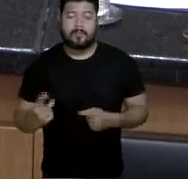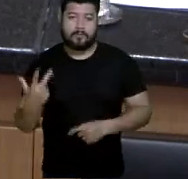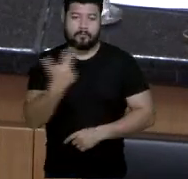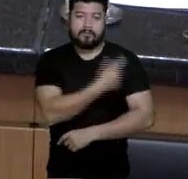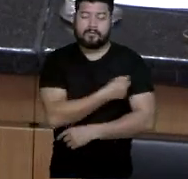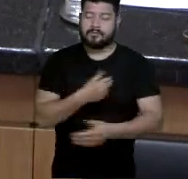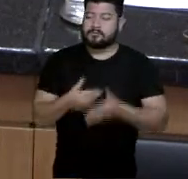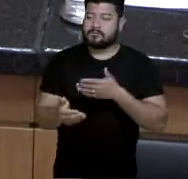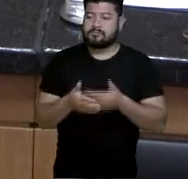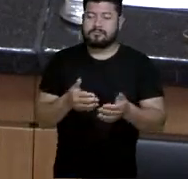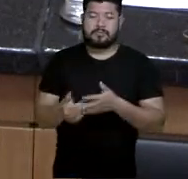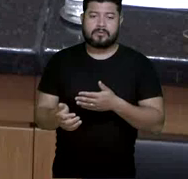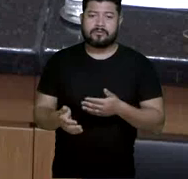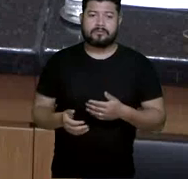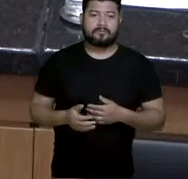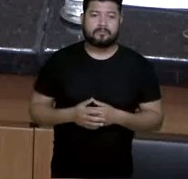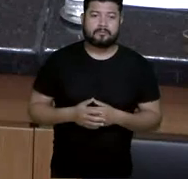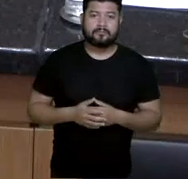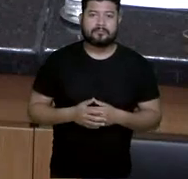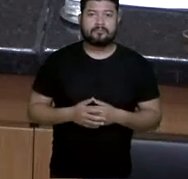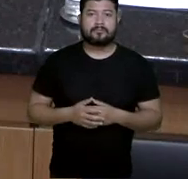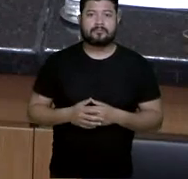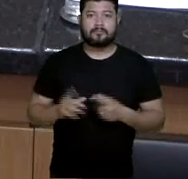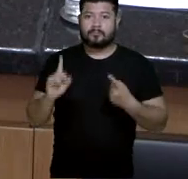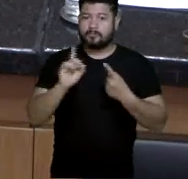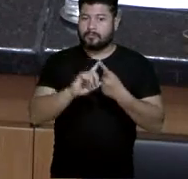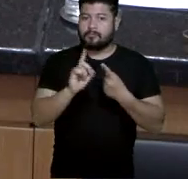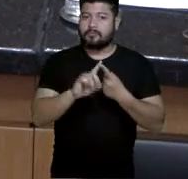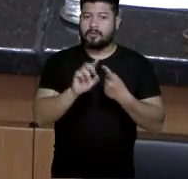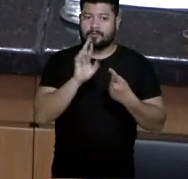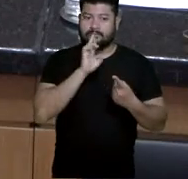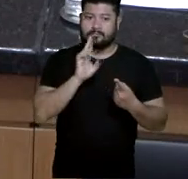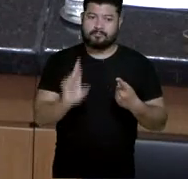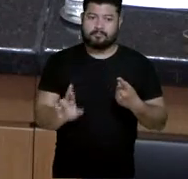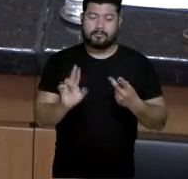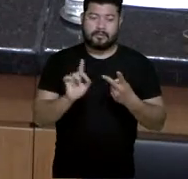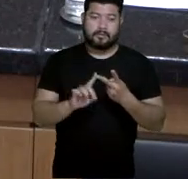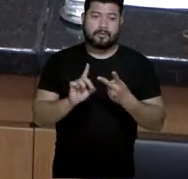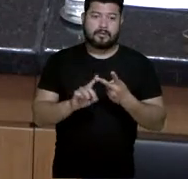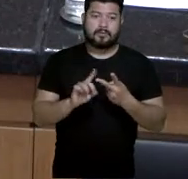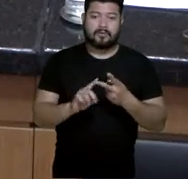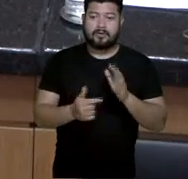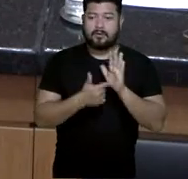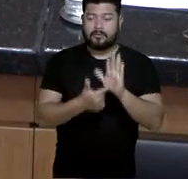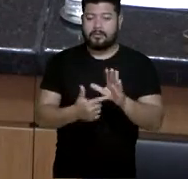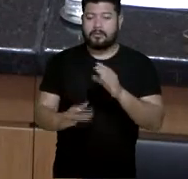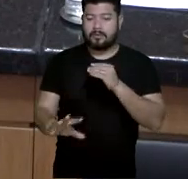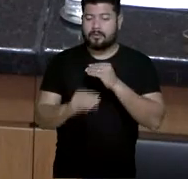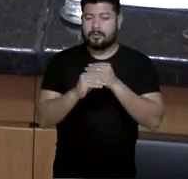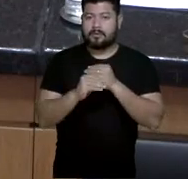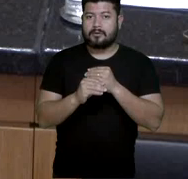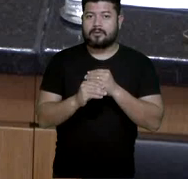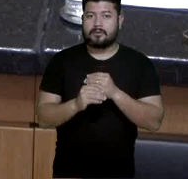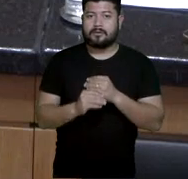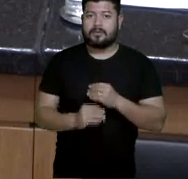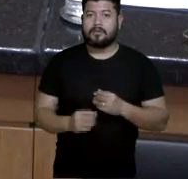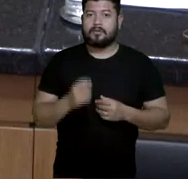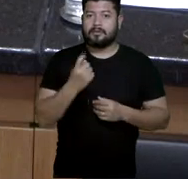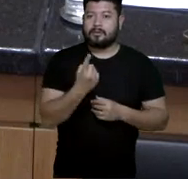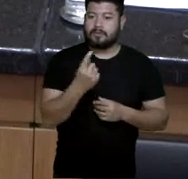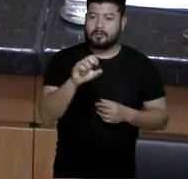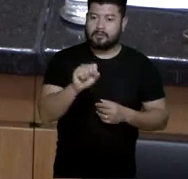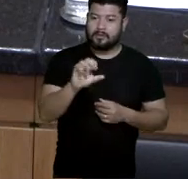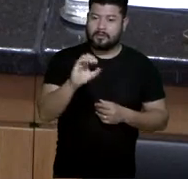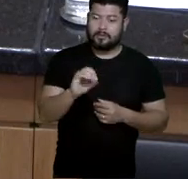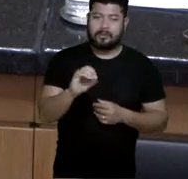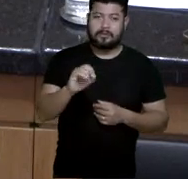tanto fez. Esse é o primeiro recado. Agora, quando eu apresento uma emenda de 180